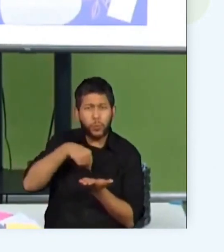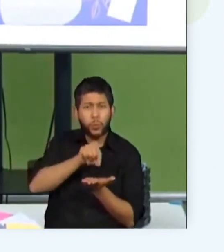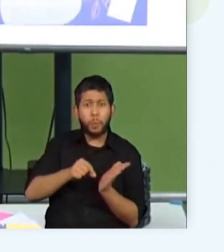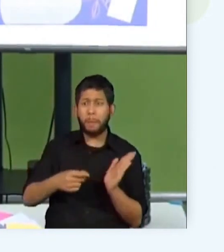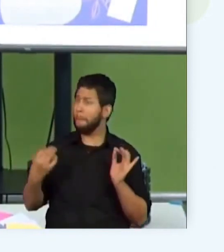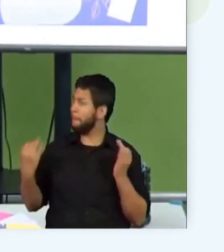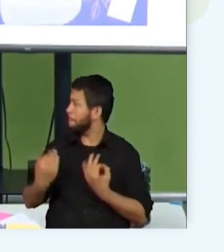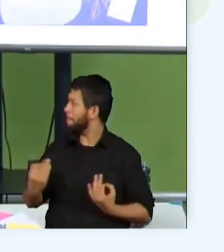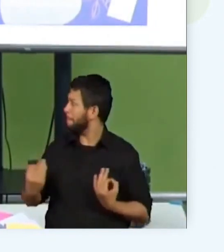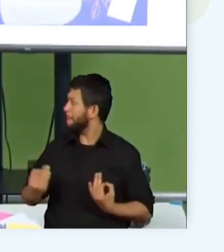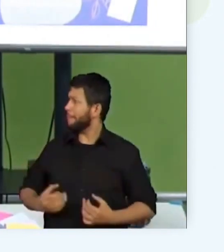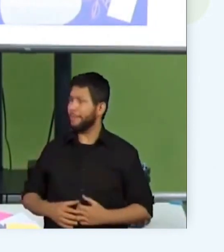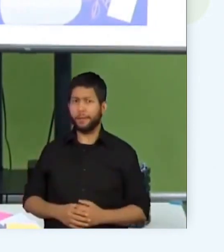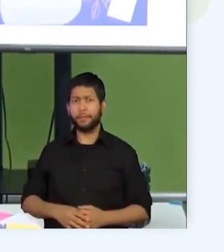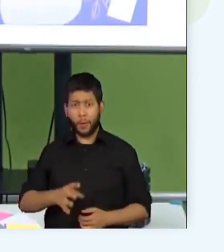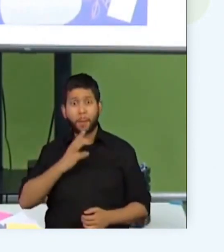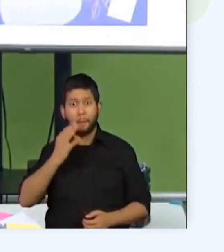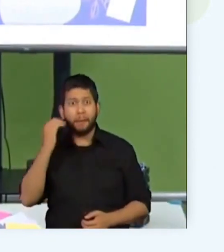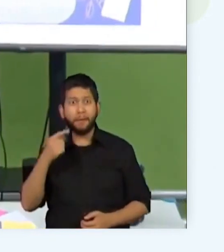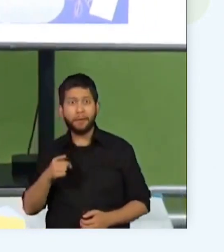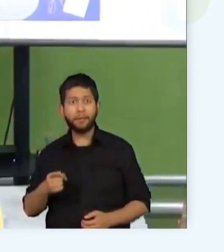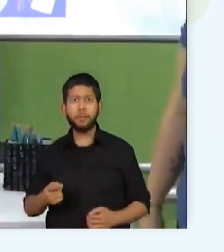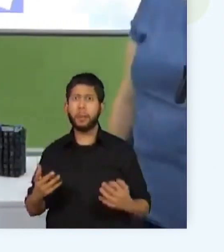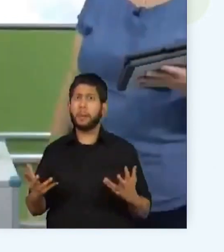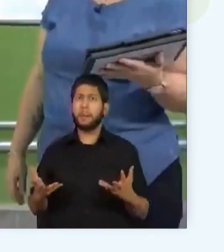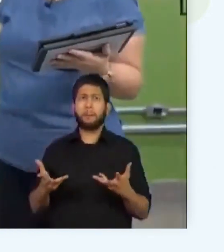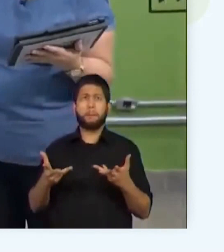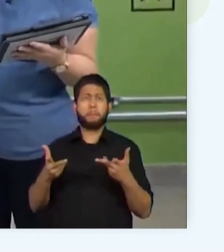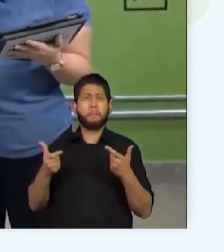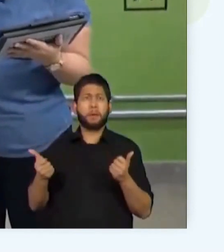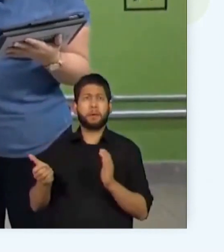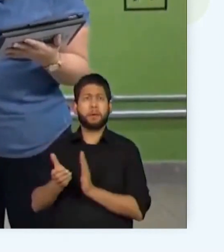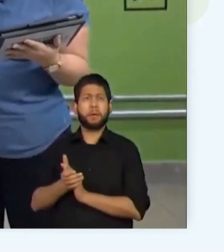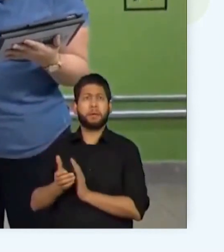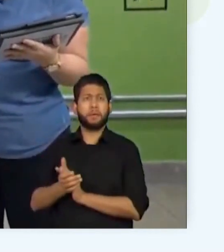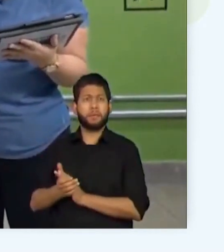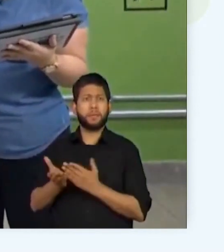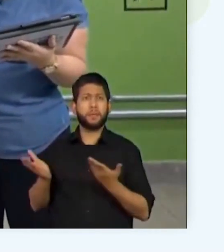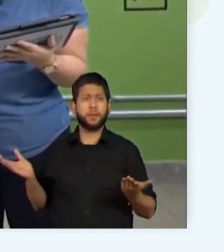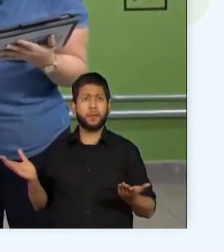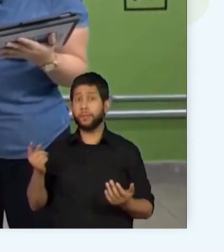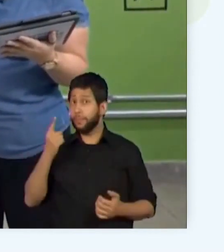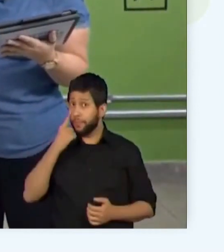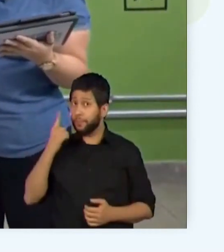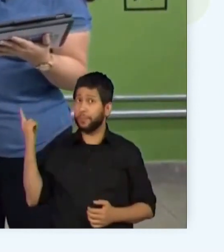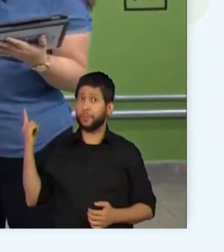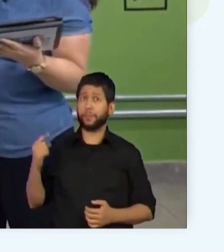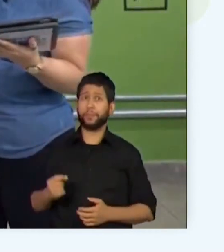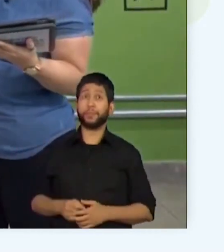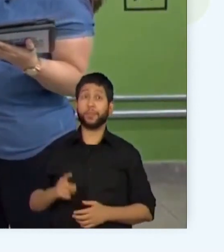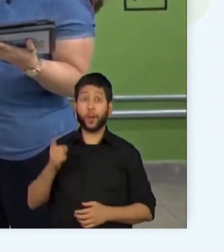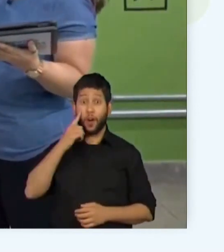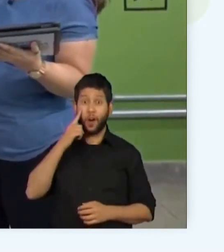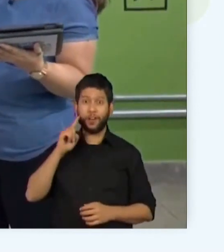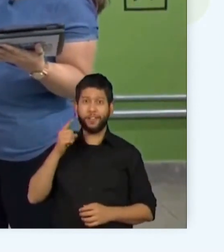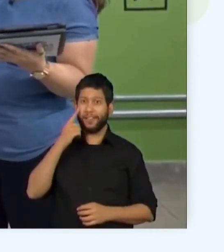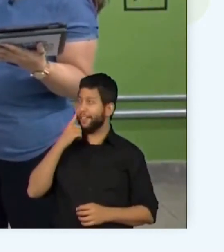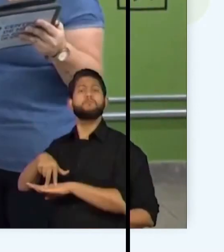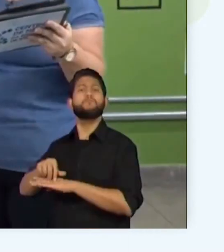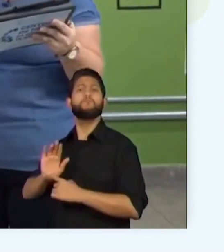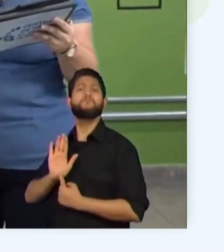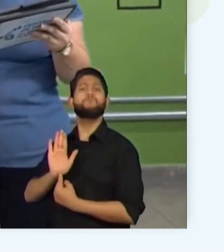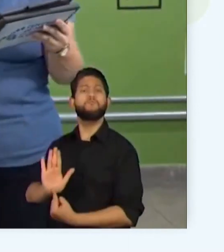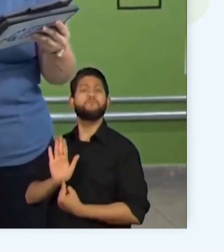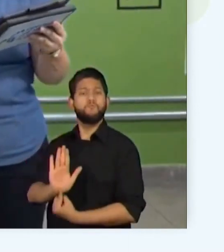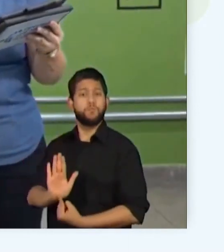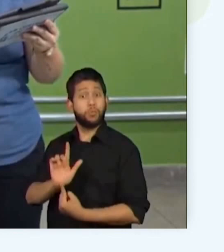de repente, tem alguém que sabe fazer. Olha que maravilha de trabalho. É esse trabalho que vocês estão vendo aqui, tá? O trabalho da Naomi.